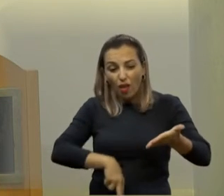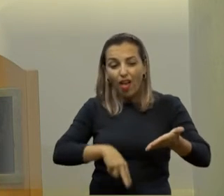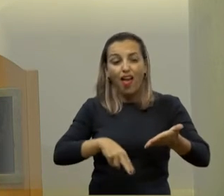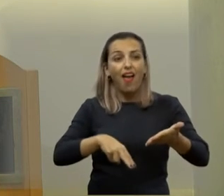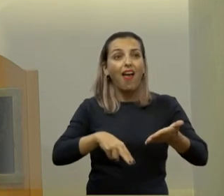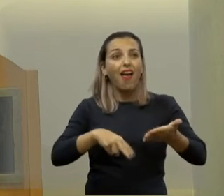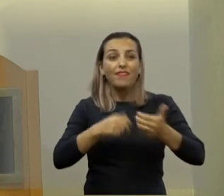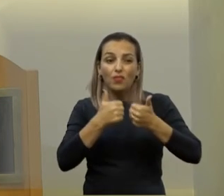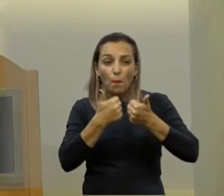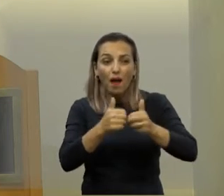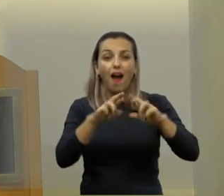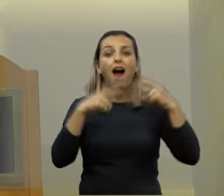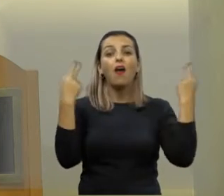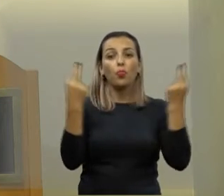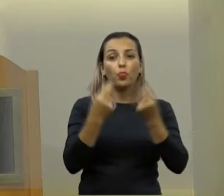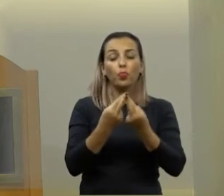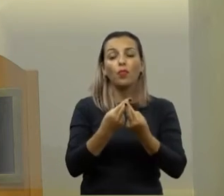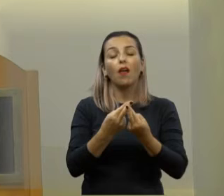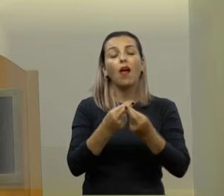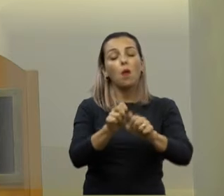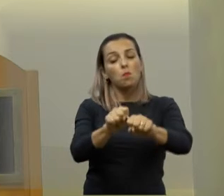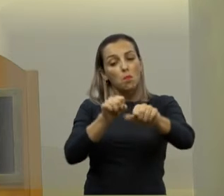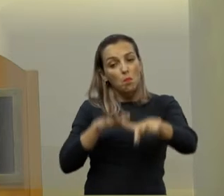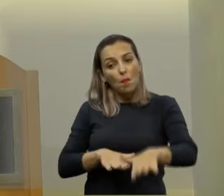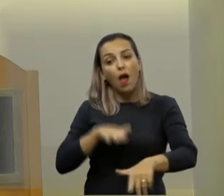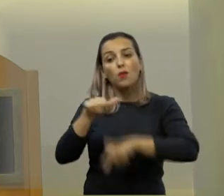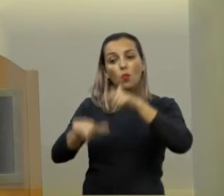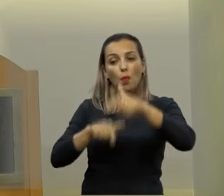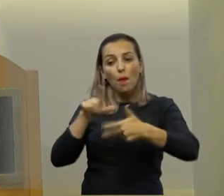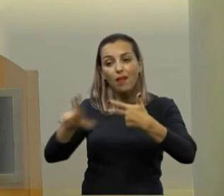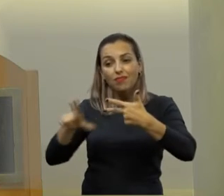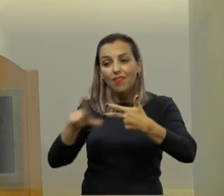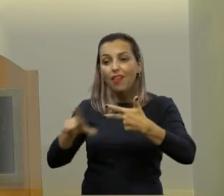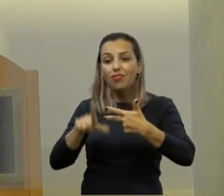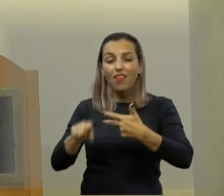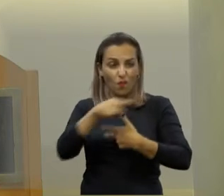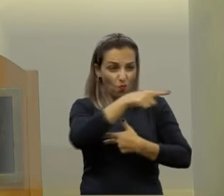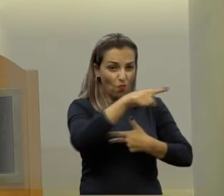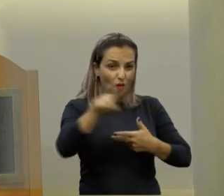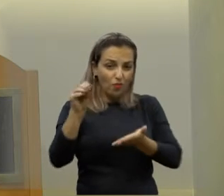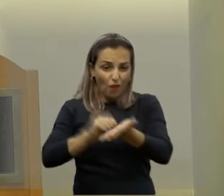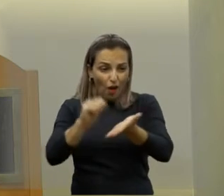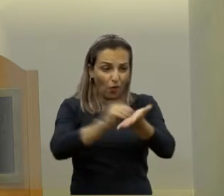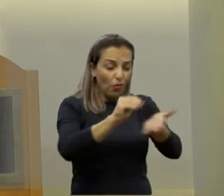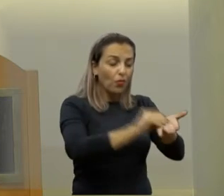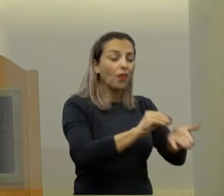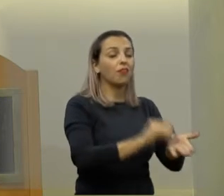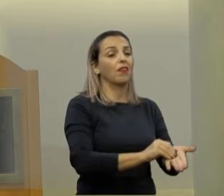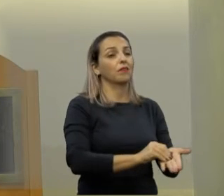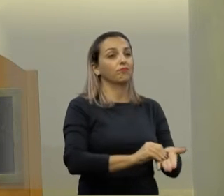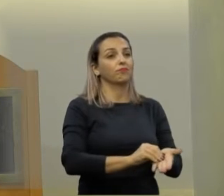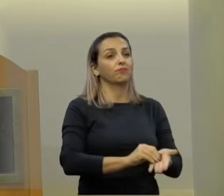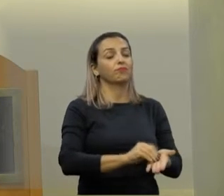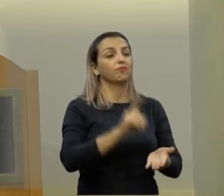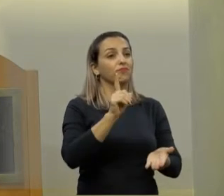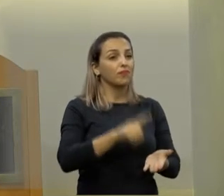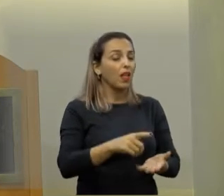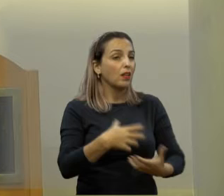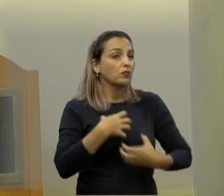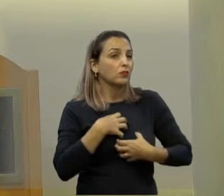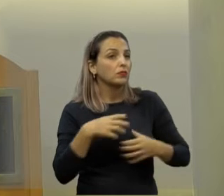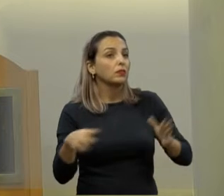acompanhar as audiências e os trabalhos desse Legislativo na sua integridade ou a maneira indiscriminada